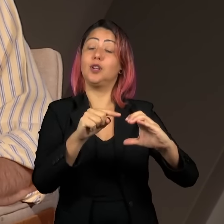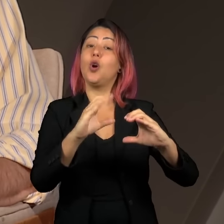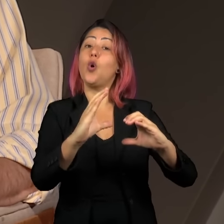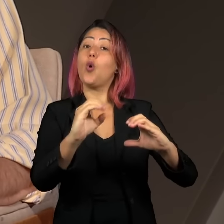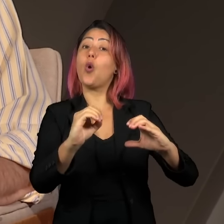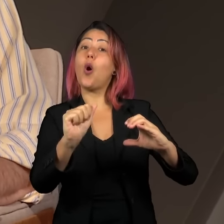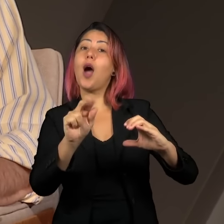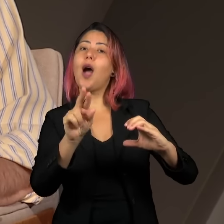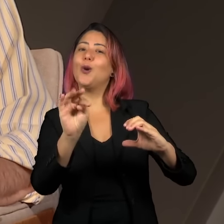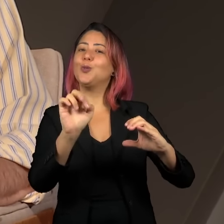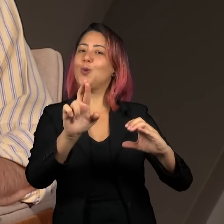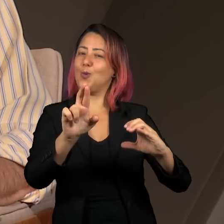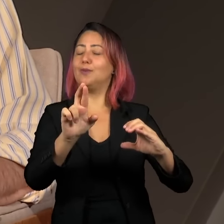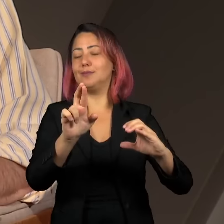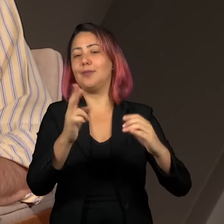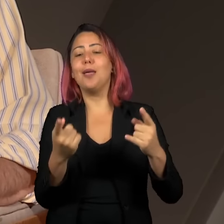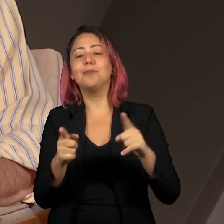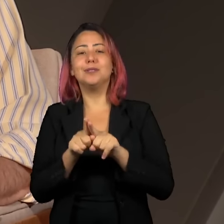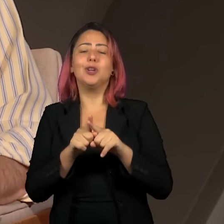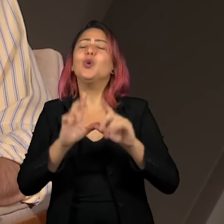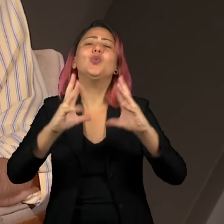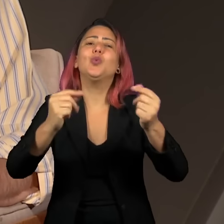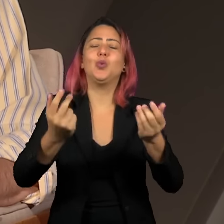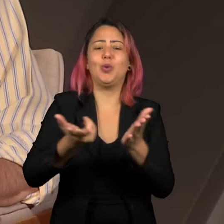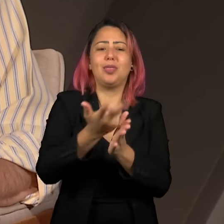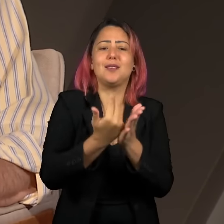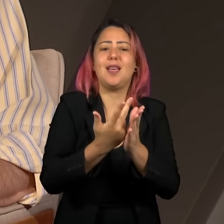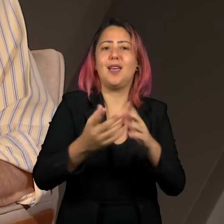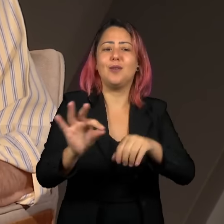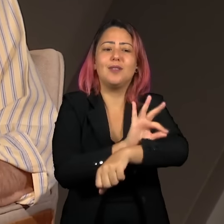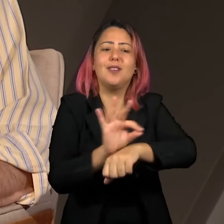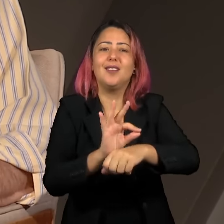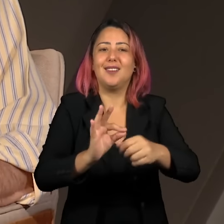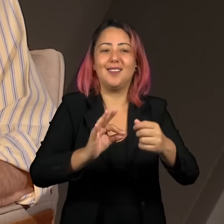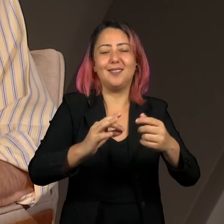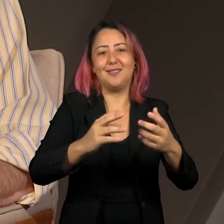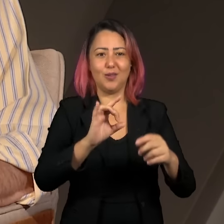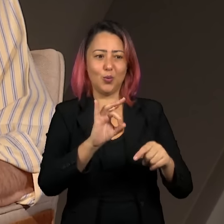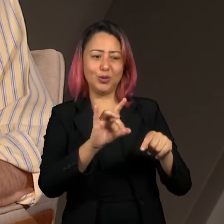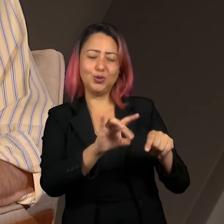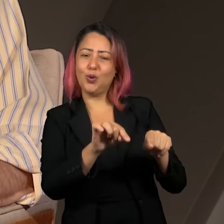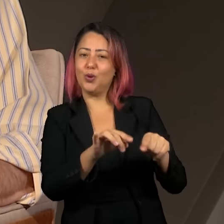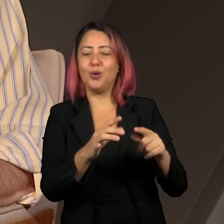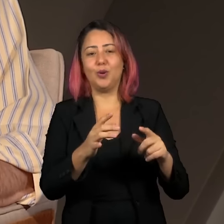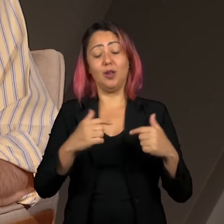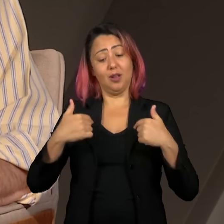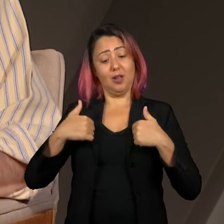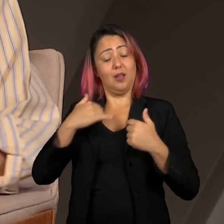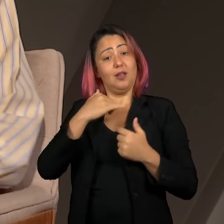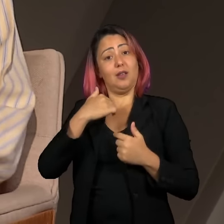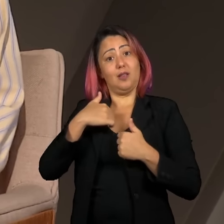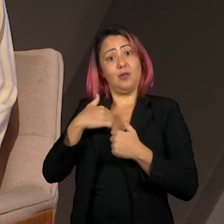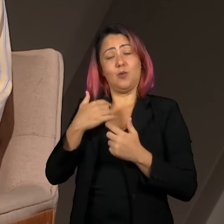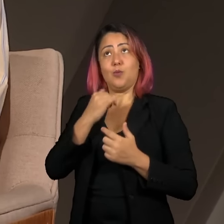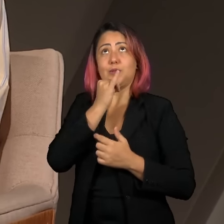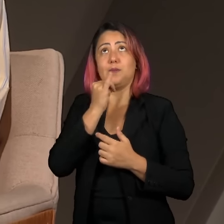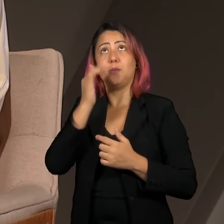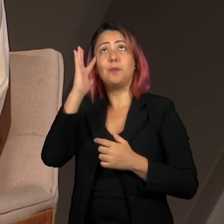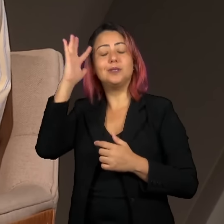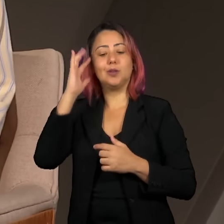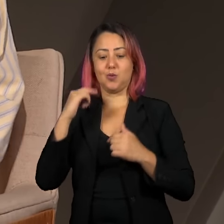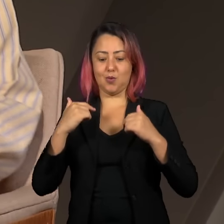para coisa escrita serve para desenho serve para tudo porque não é só dele né eu também tenho um papel na pergunta no